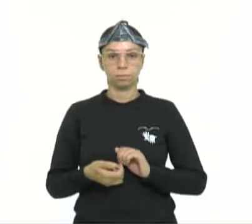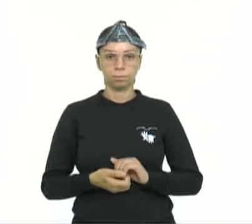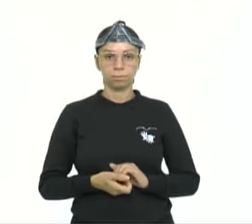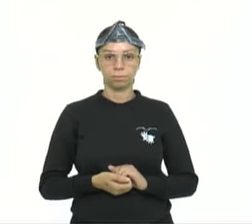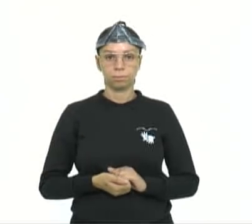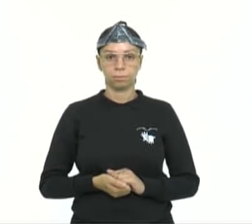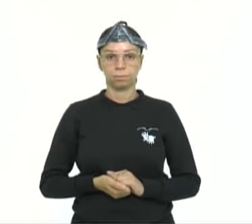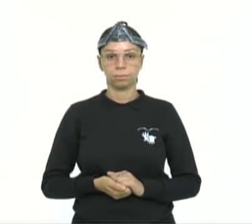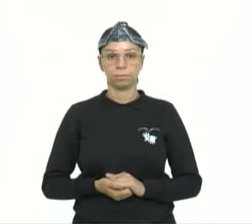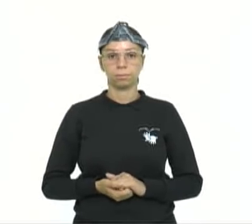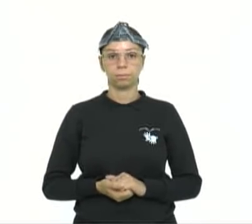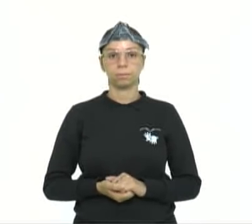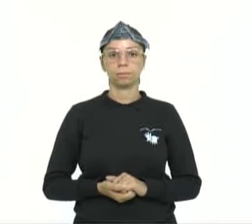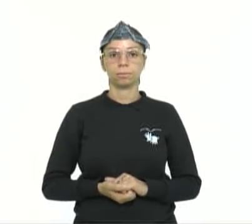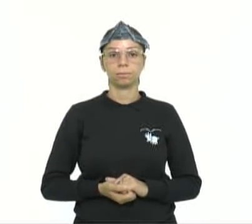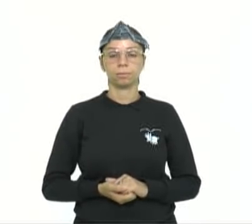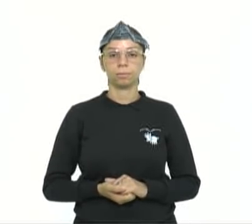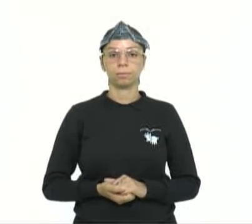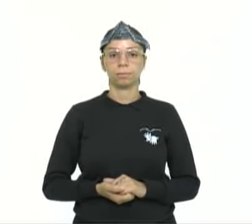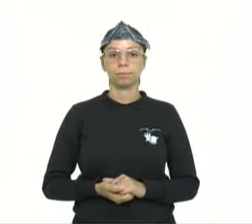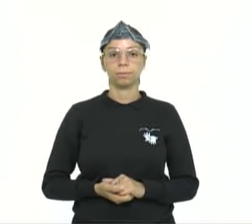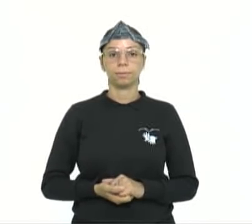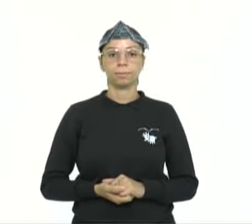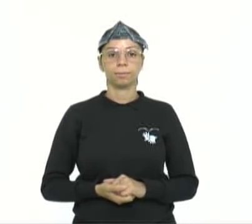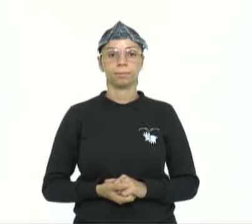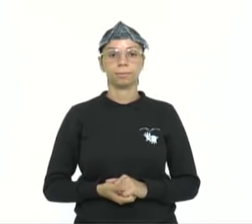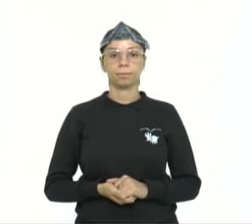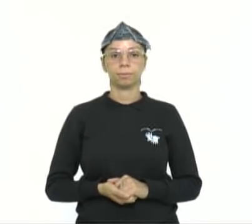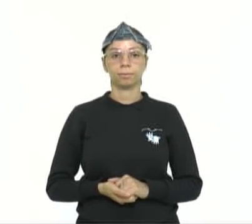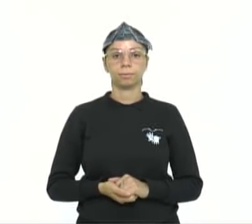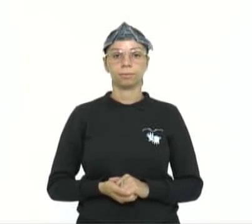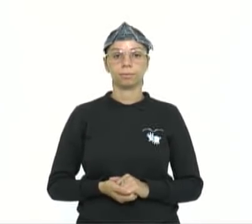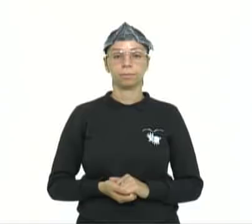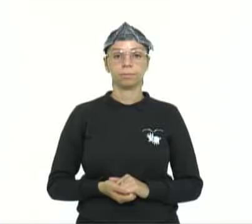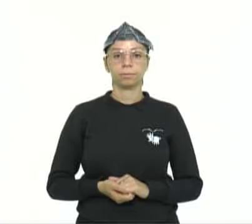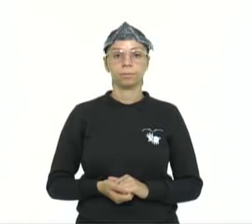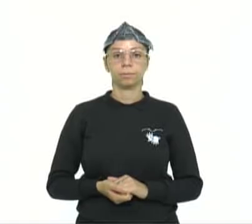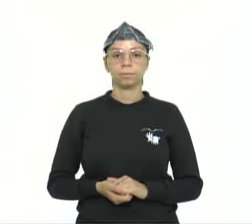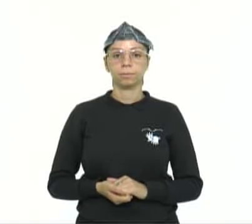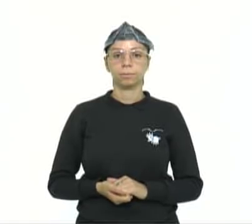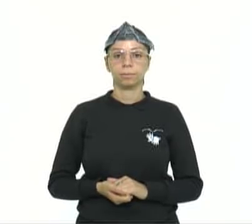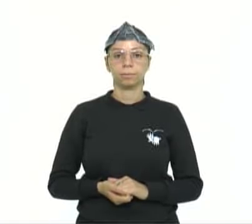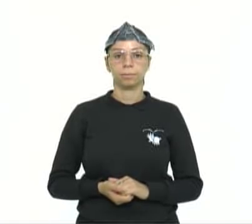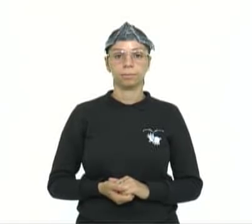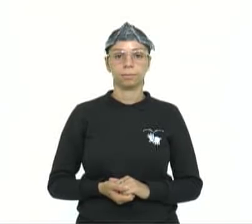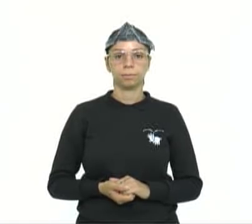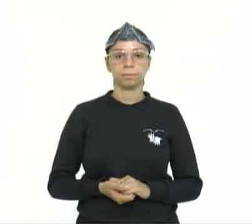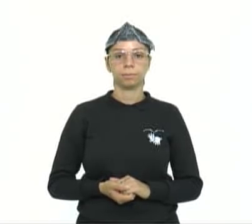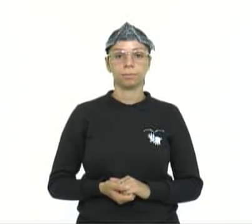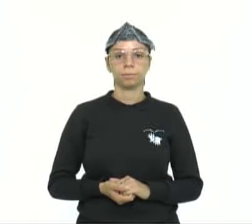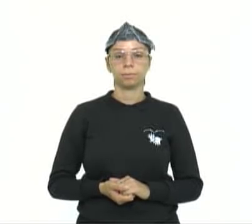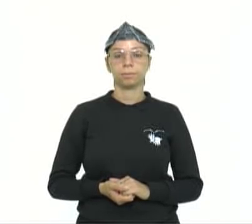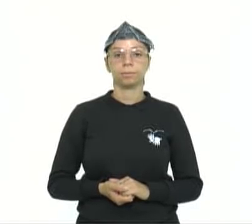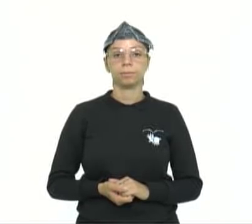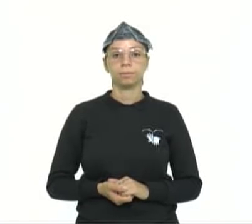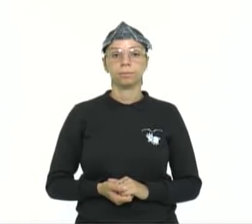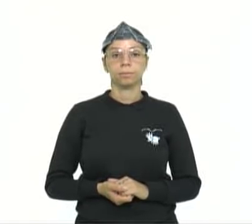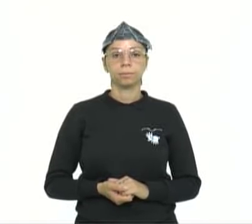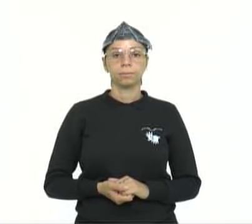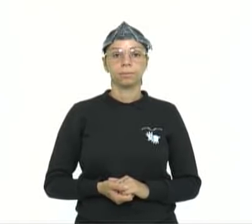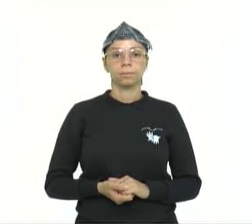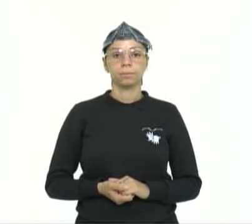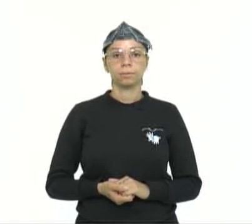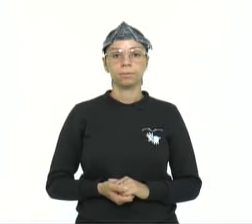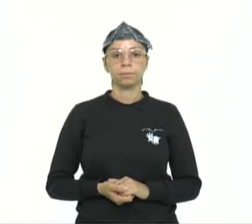Quadrinhopoly, Avenida and others. With Quadrinhopoly, he won the AAK Mix Award, the main